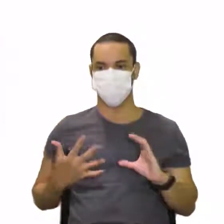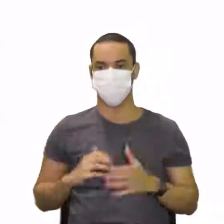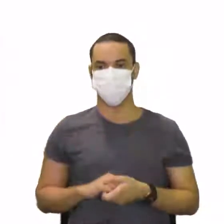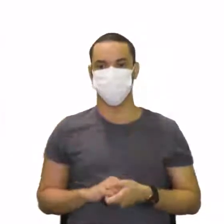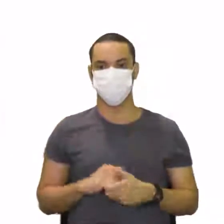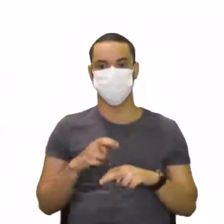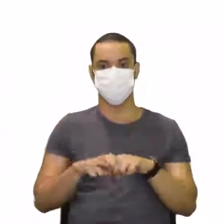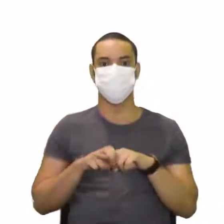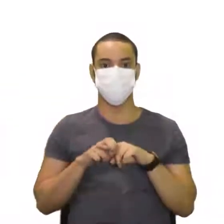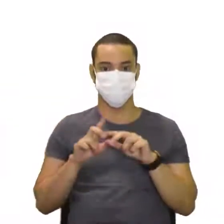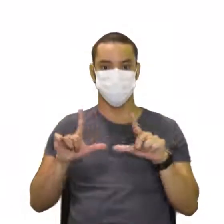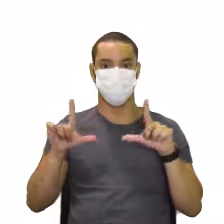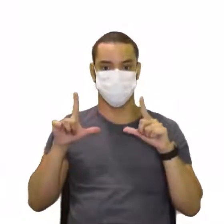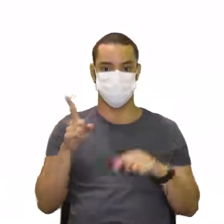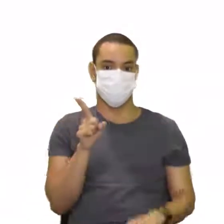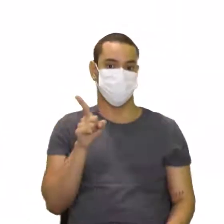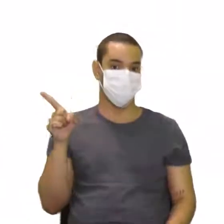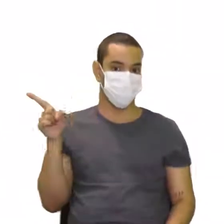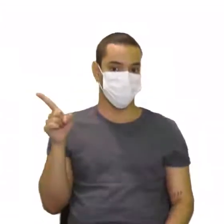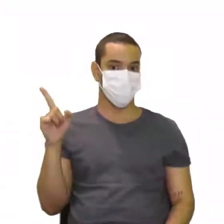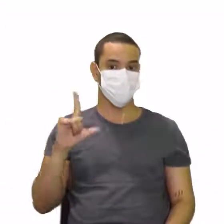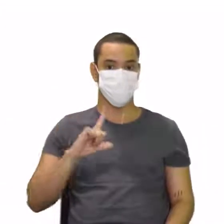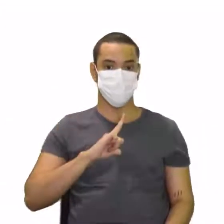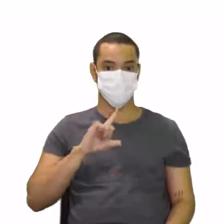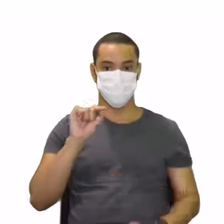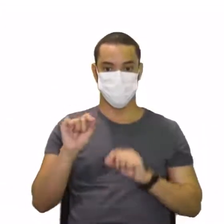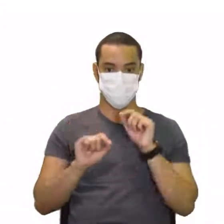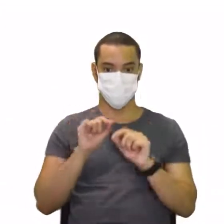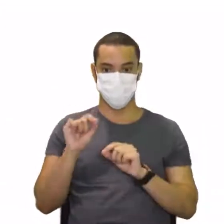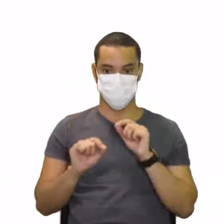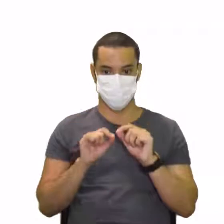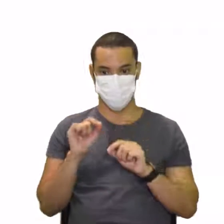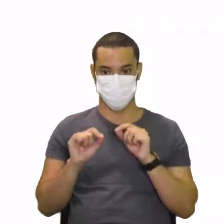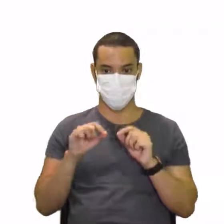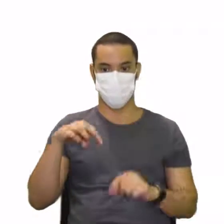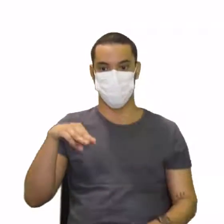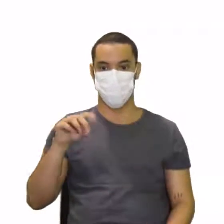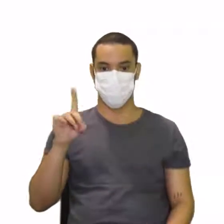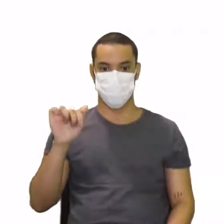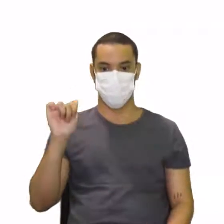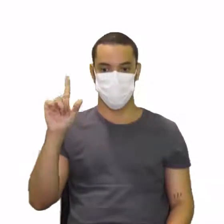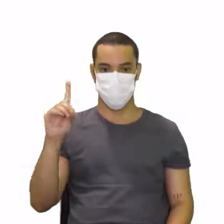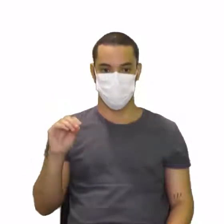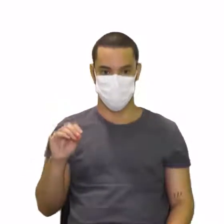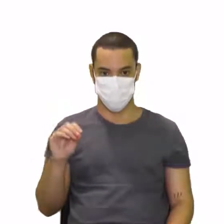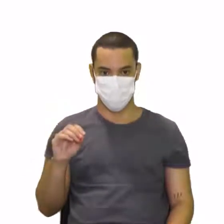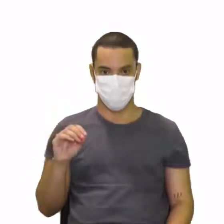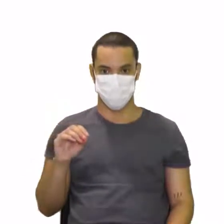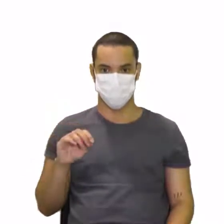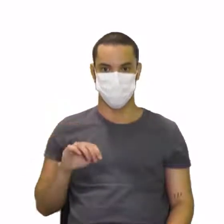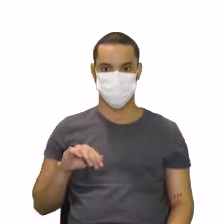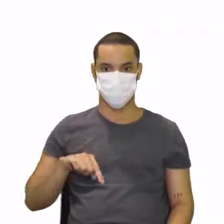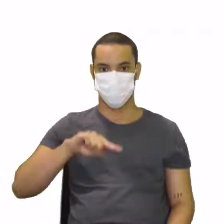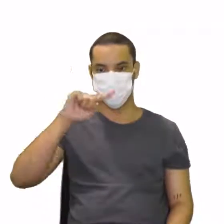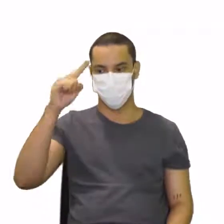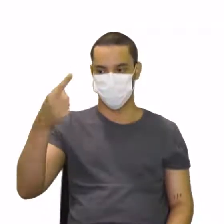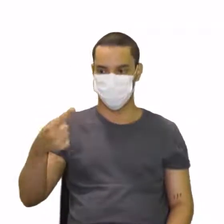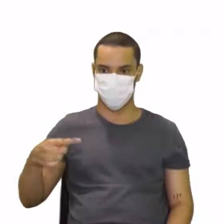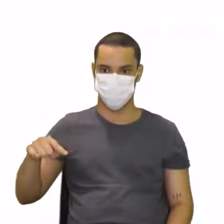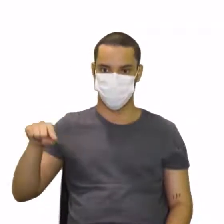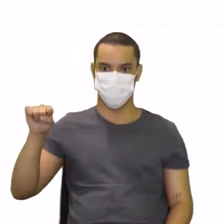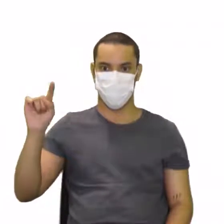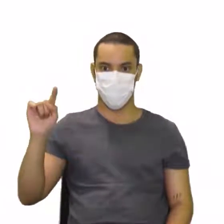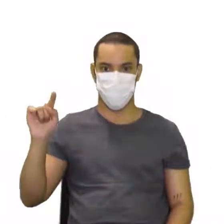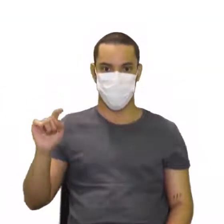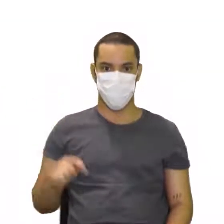nessa figura aqui, olha só, nós temos aqui o sinal modulado, tá? Então, aqui é o sinal modulado já. A gente pode